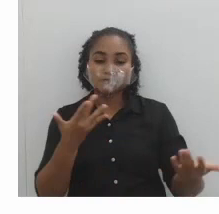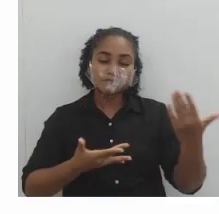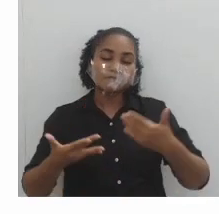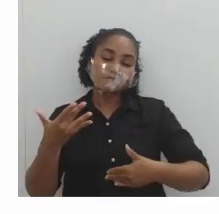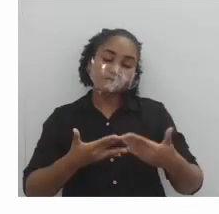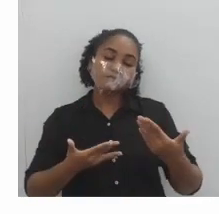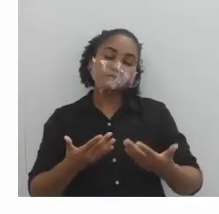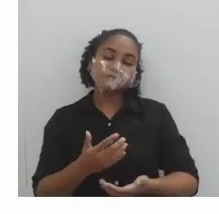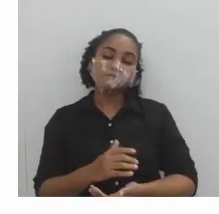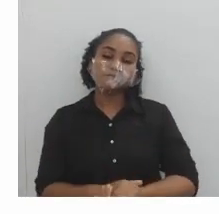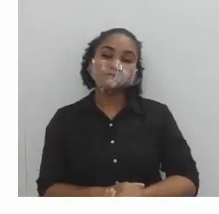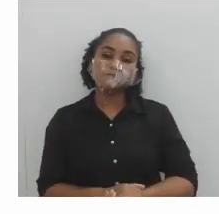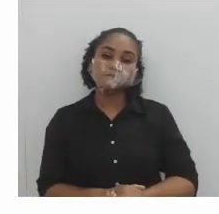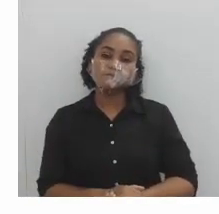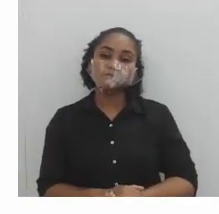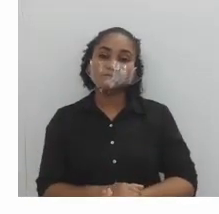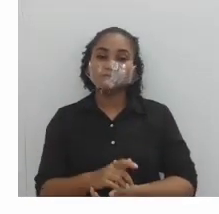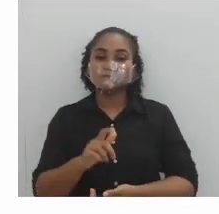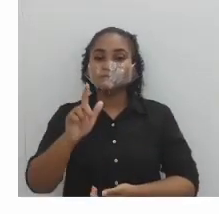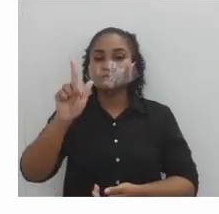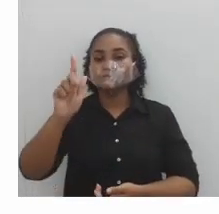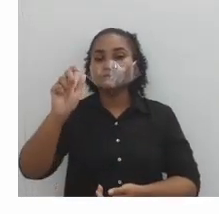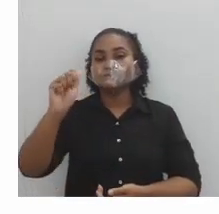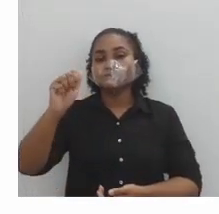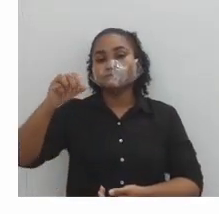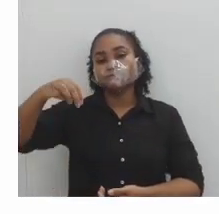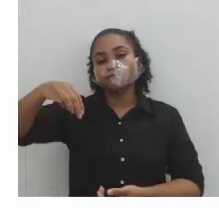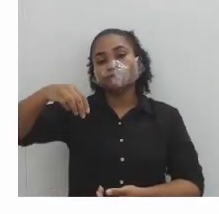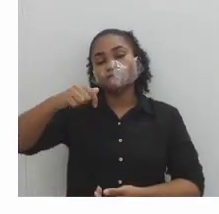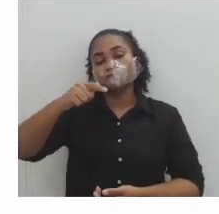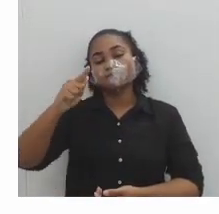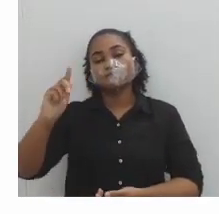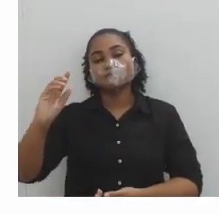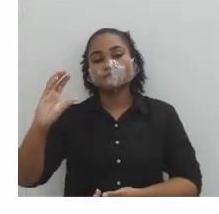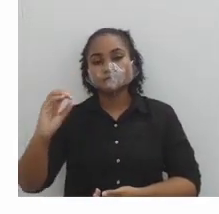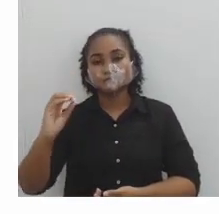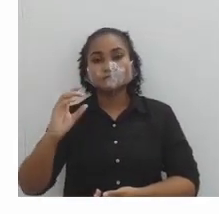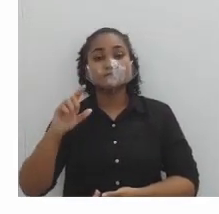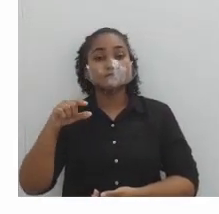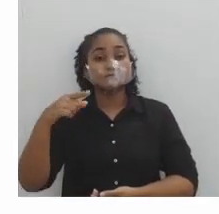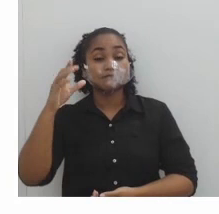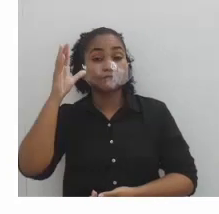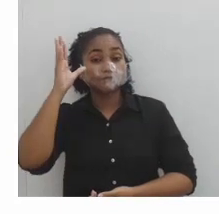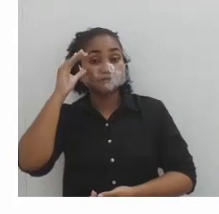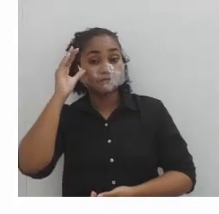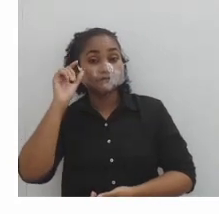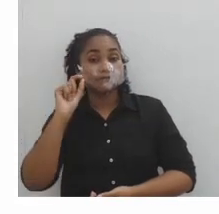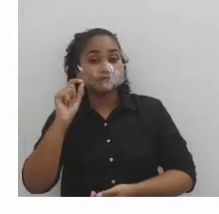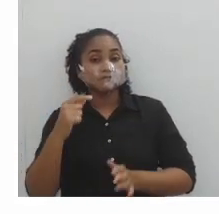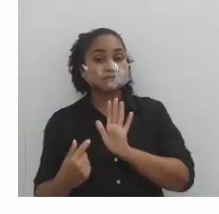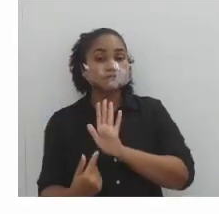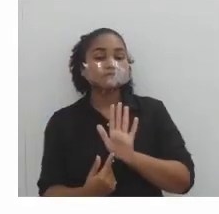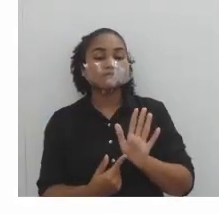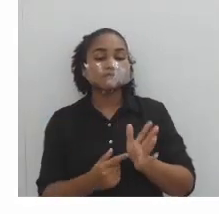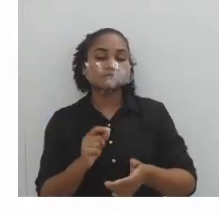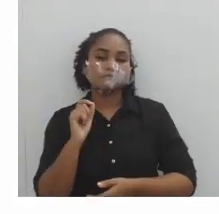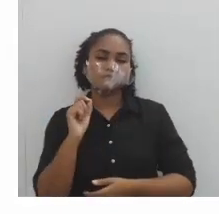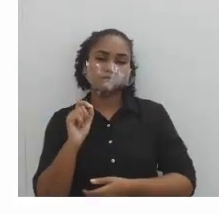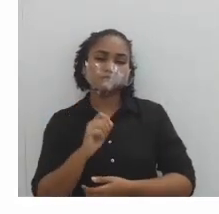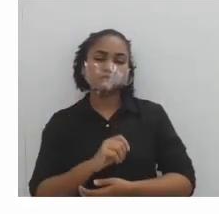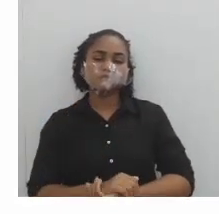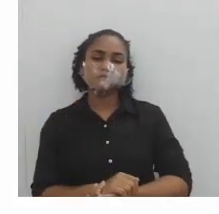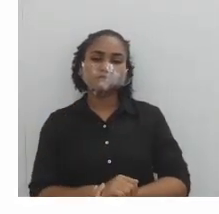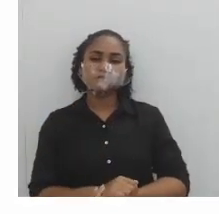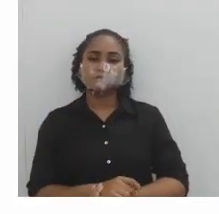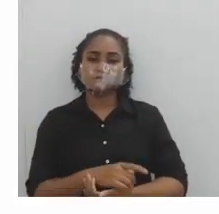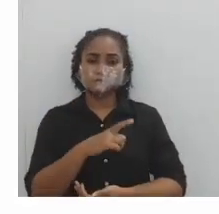participo, jogo o jogo de gamão. Existe outra curiosidade, vamos colocar assim, que